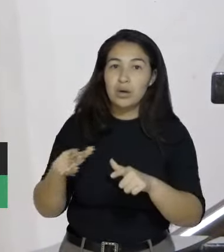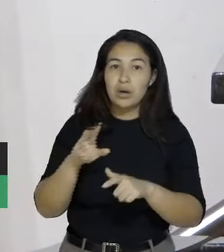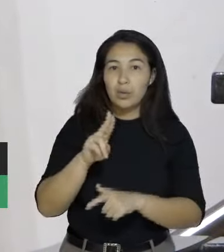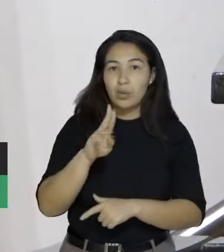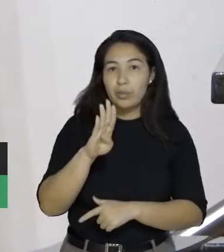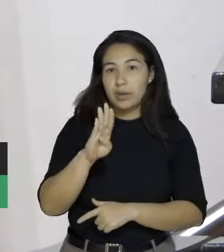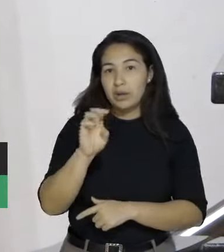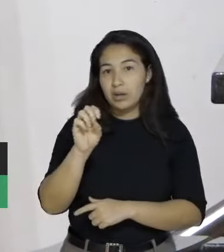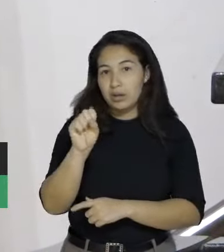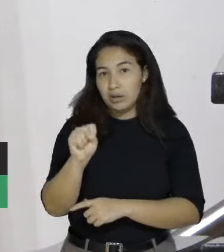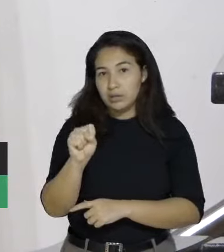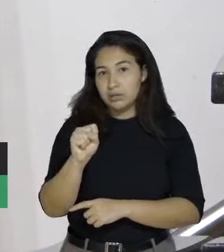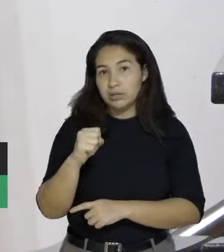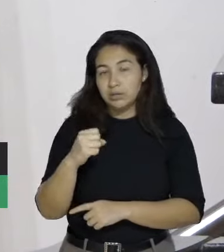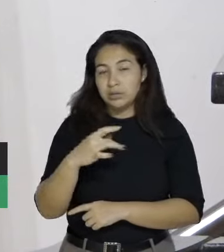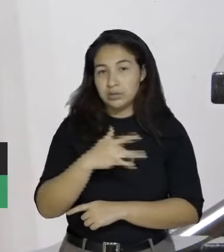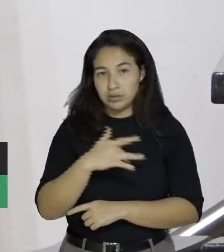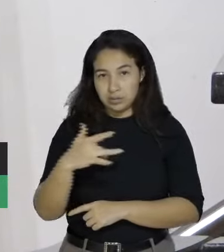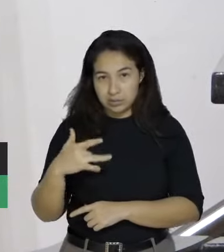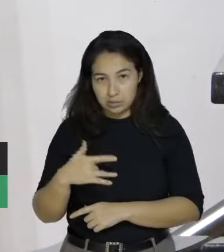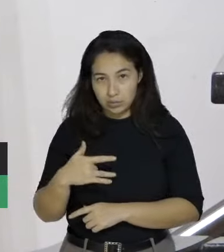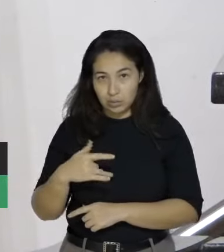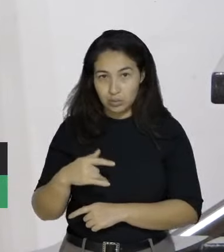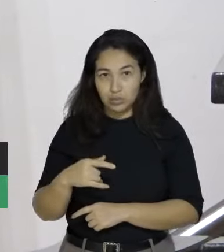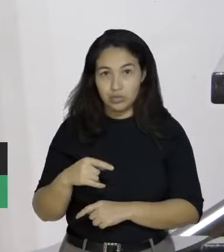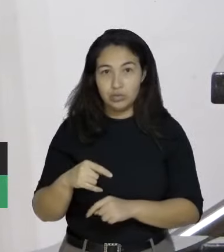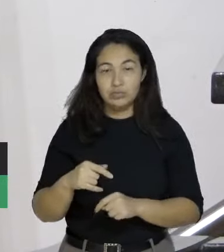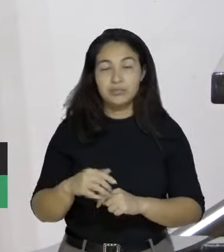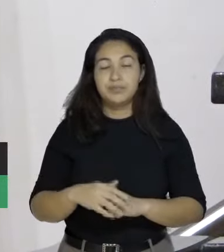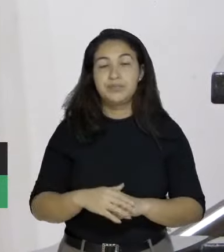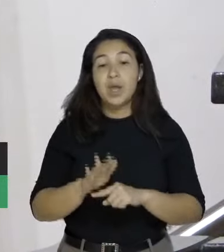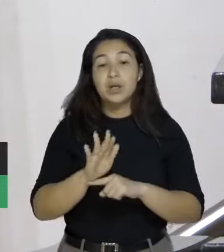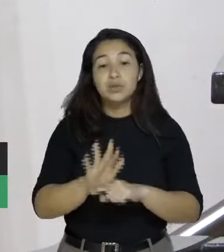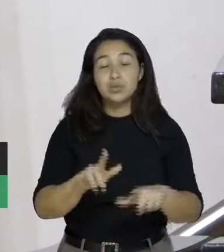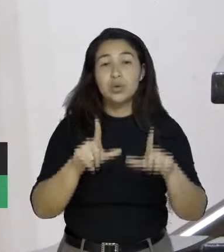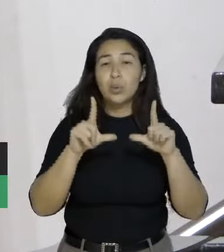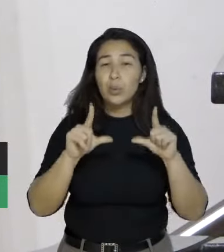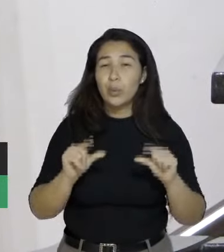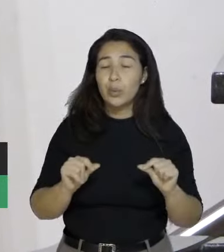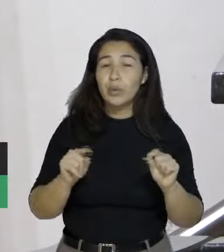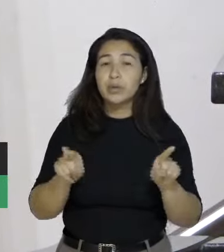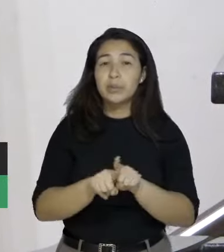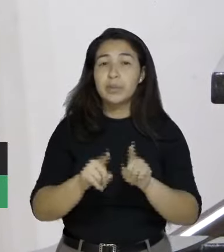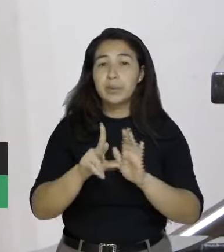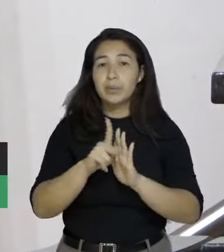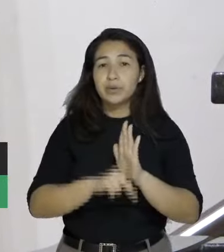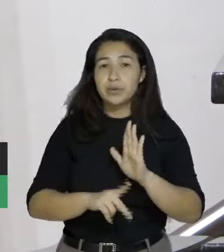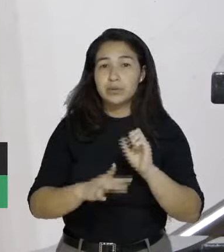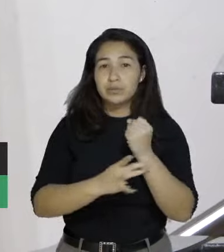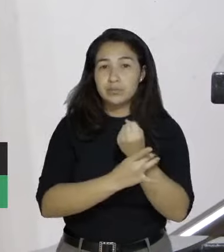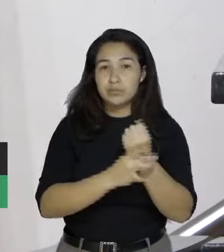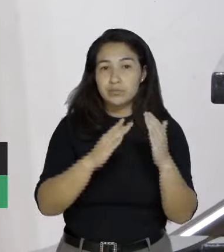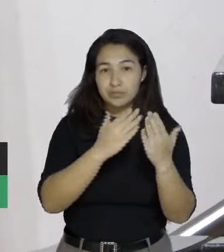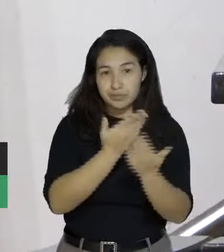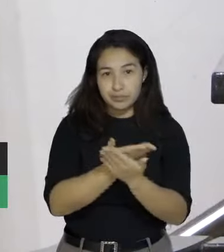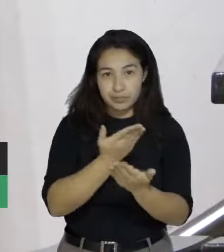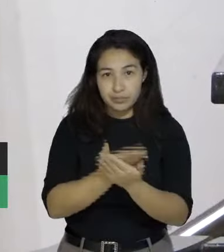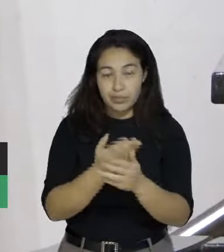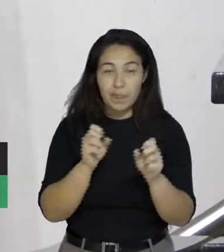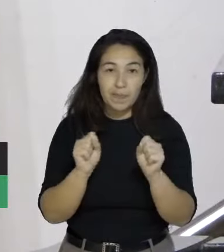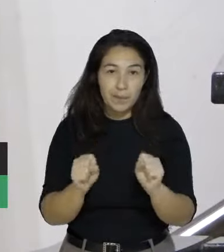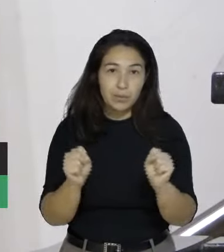é importante sim inibe sim e o projeto segurança nas escolas também é importante nós poderíamos até junto